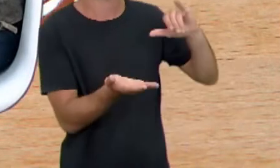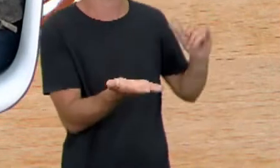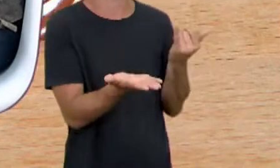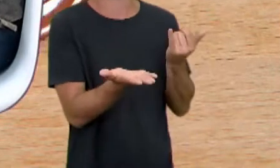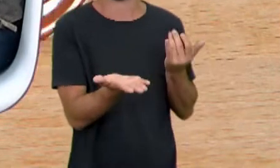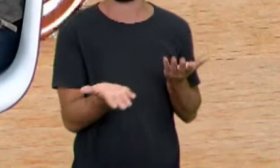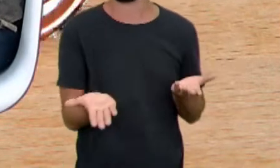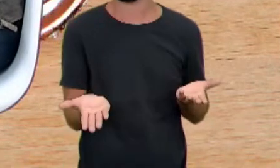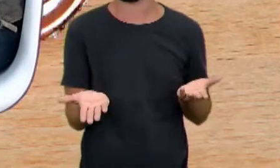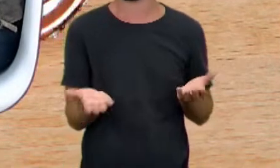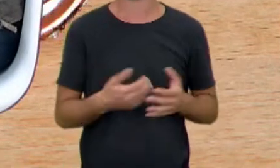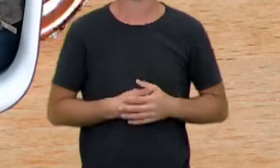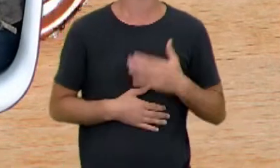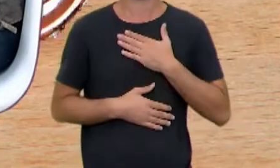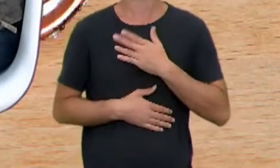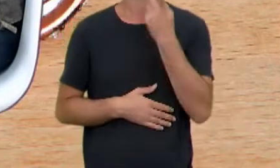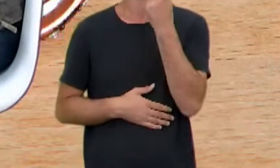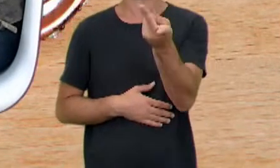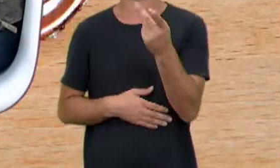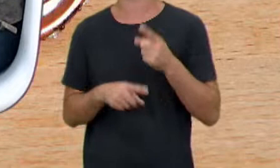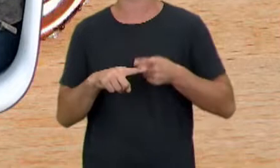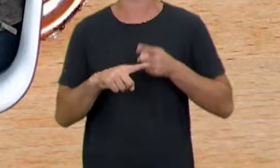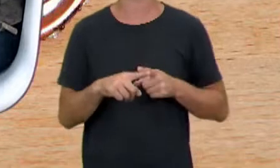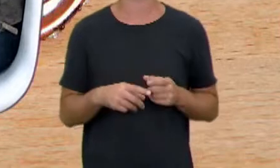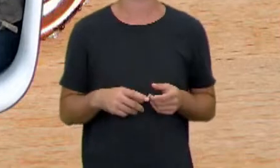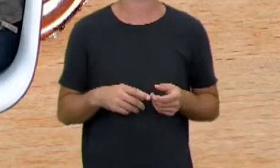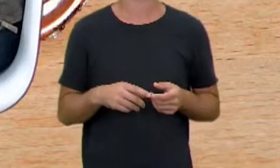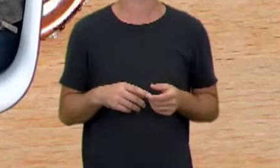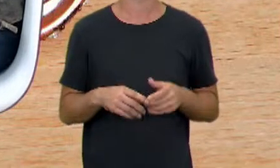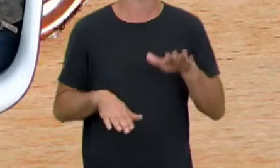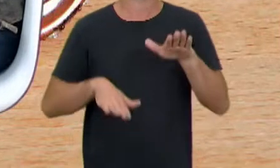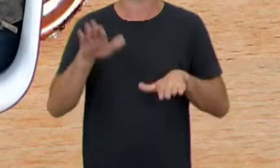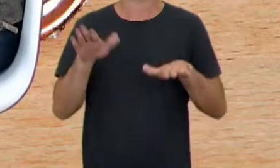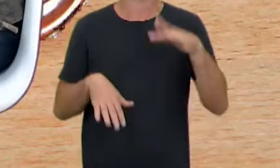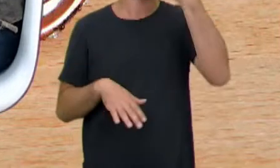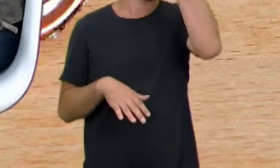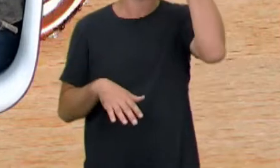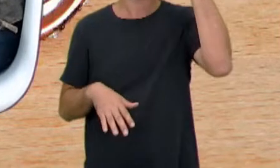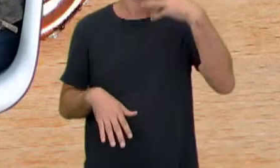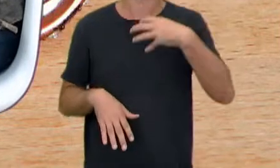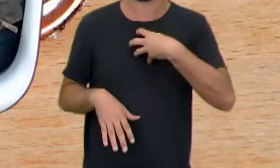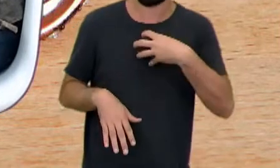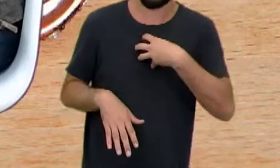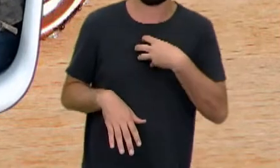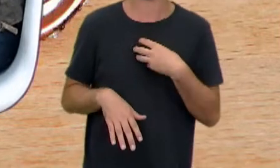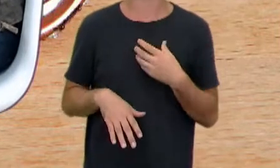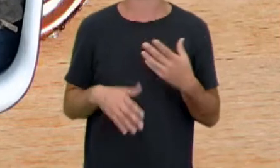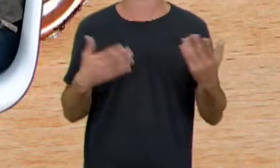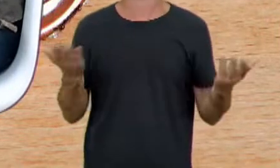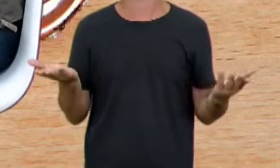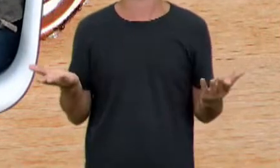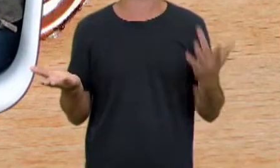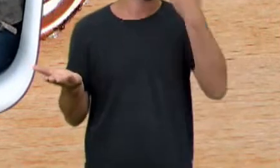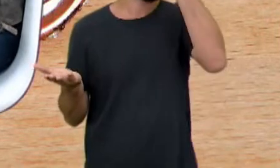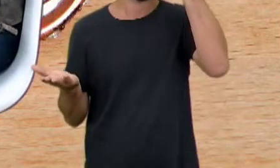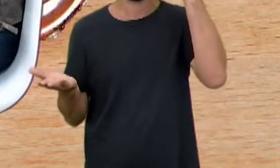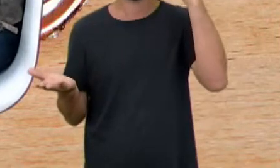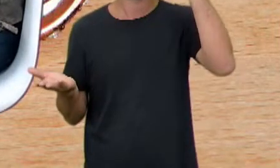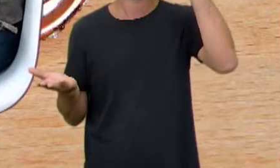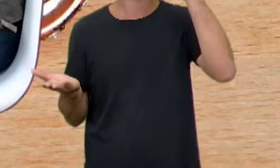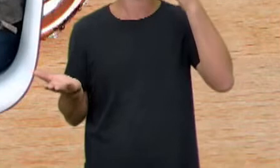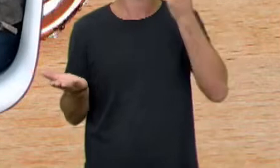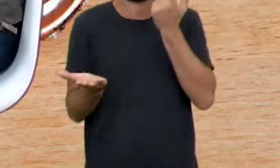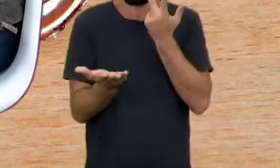de contar isso porque às vezes é indigesto, as pessoas saberem, né, que comprar um animal faz parte